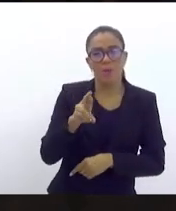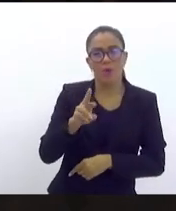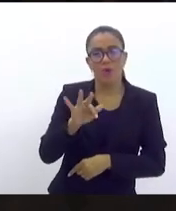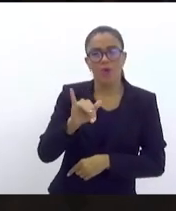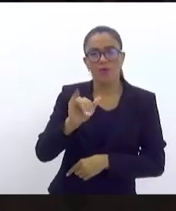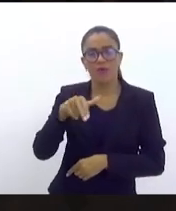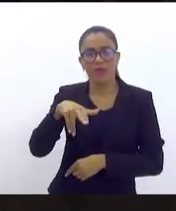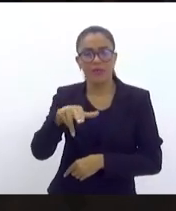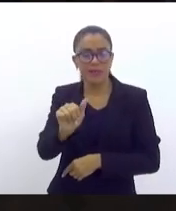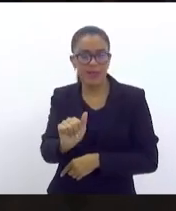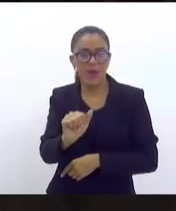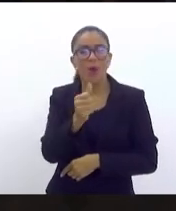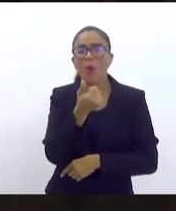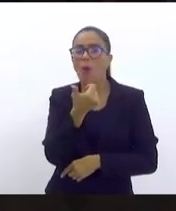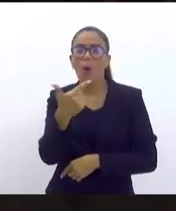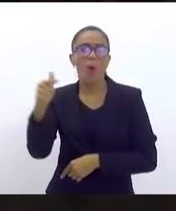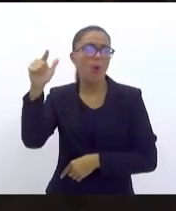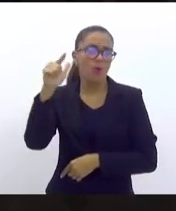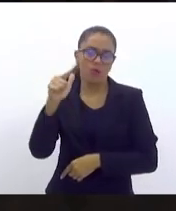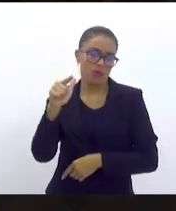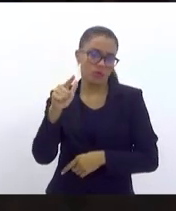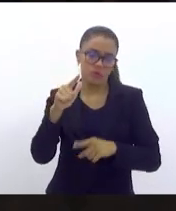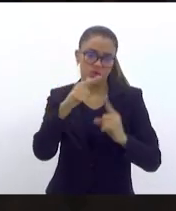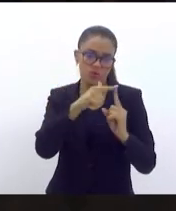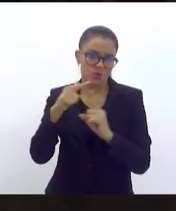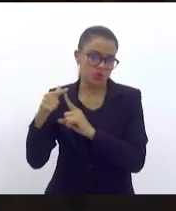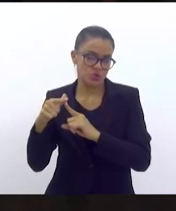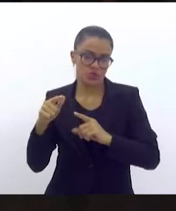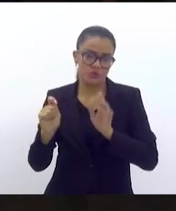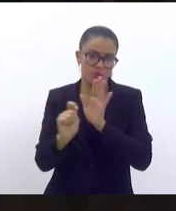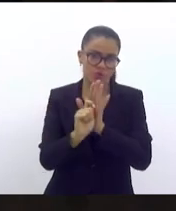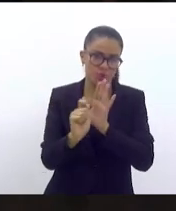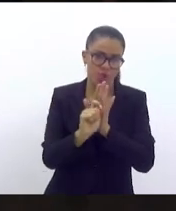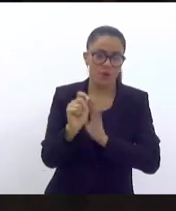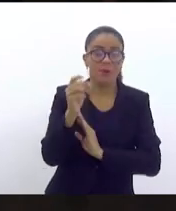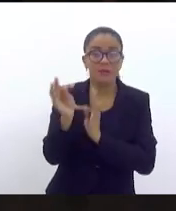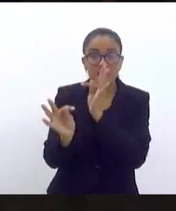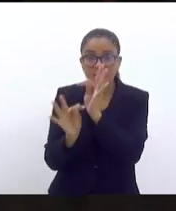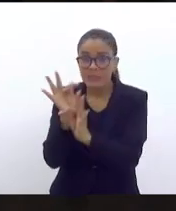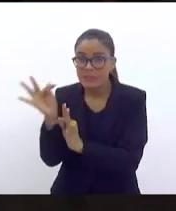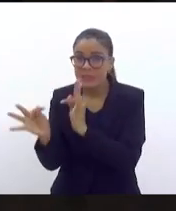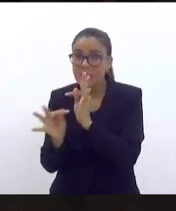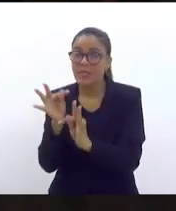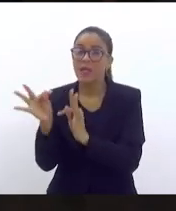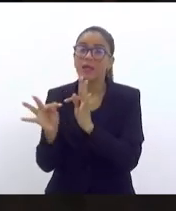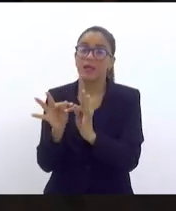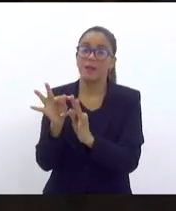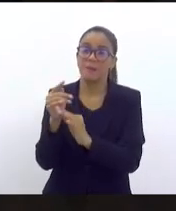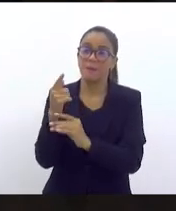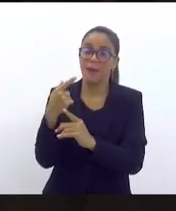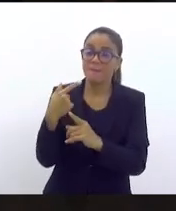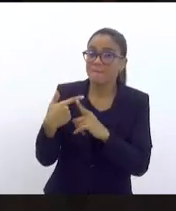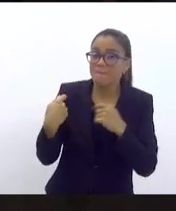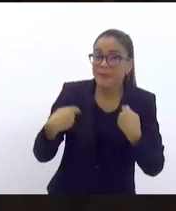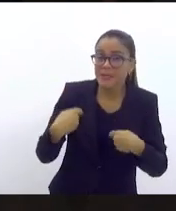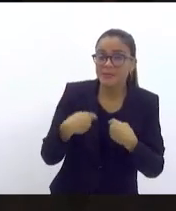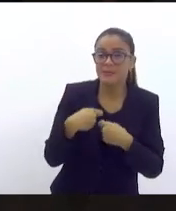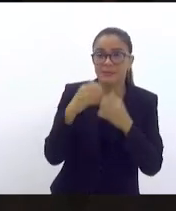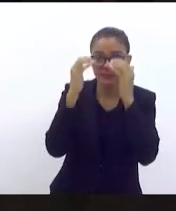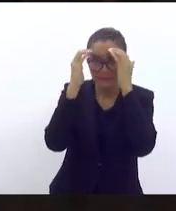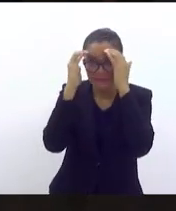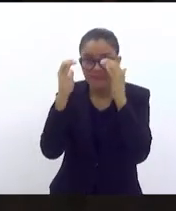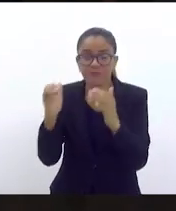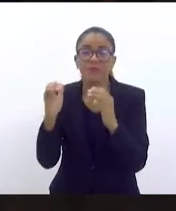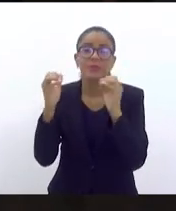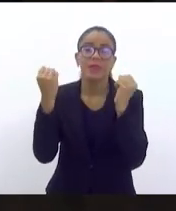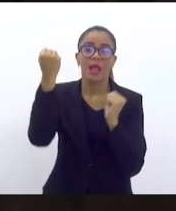de qualquer droga para tratar doenças mas esse tratamento deve ser enfrentado pela Indústria Farmacêutica com controle